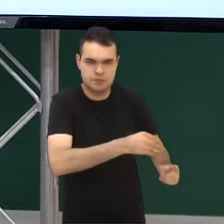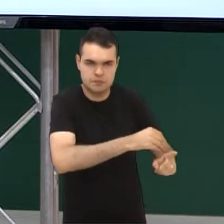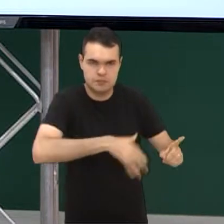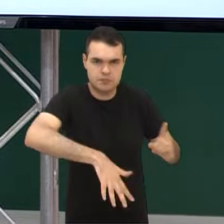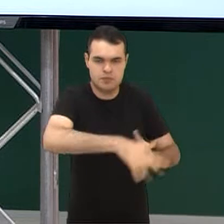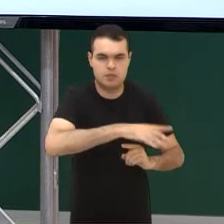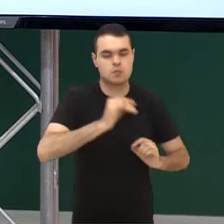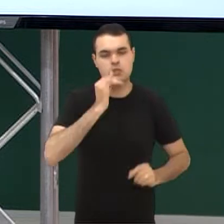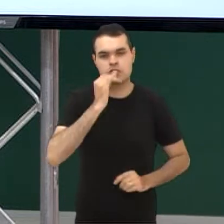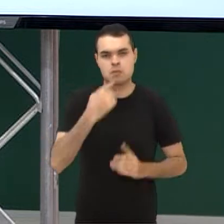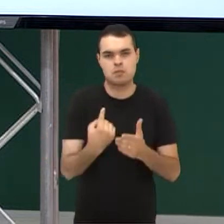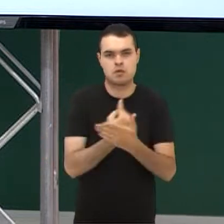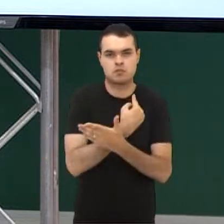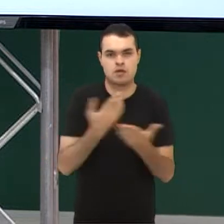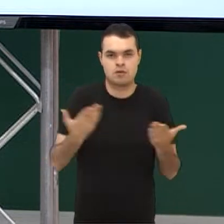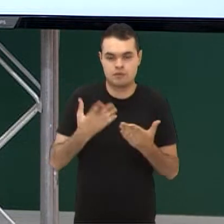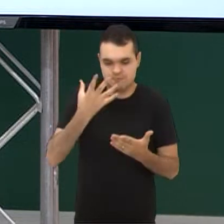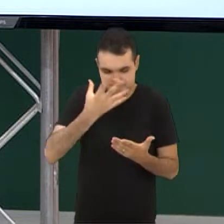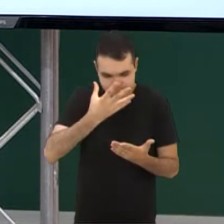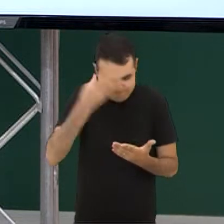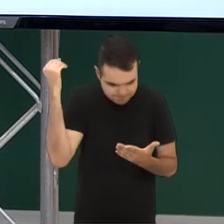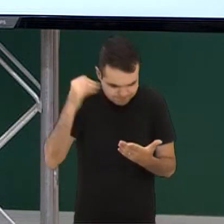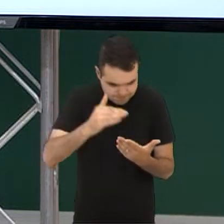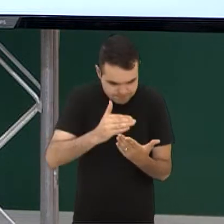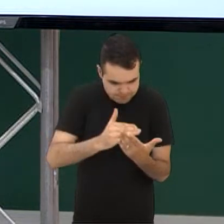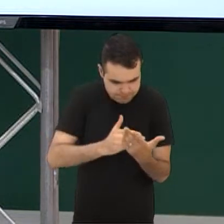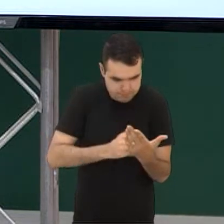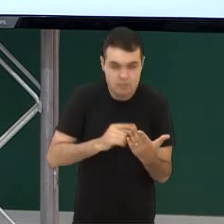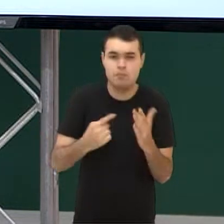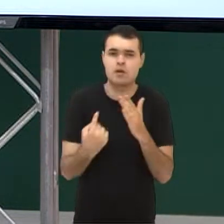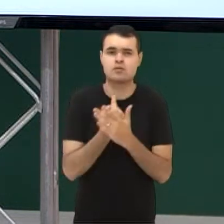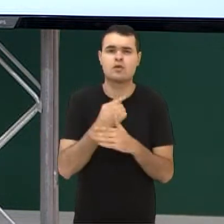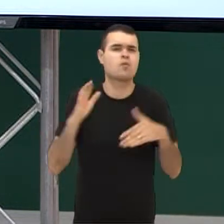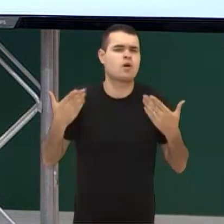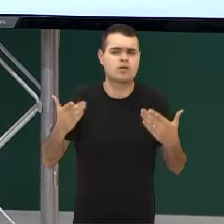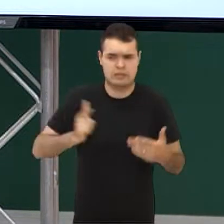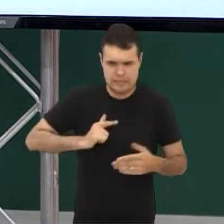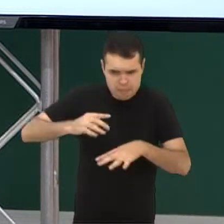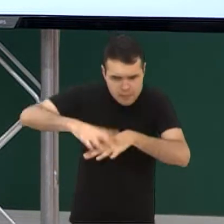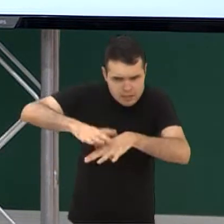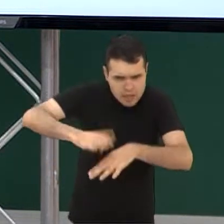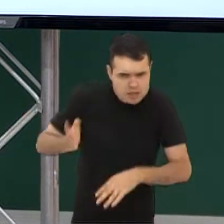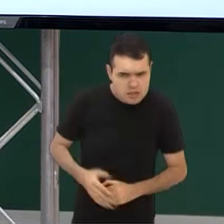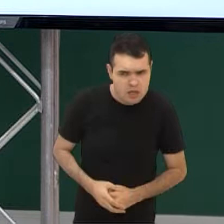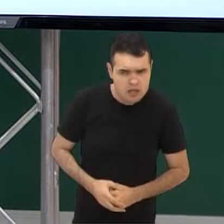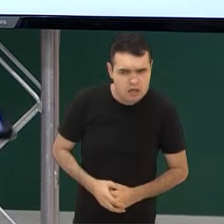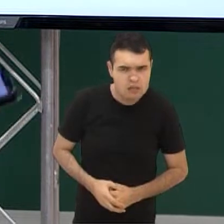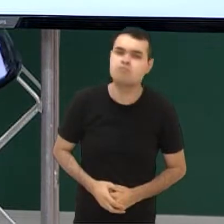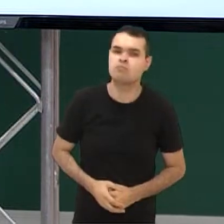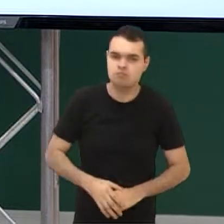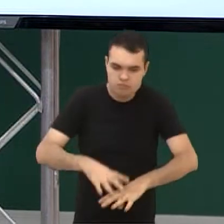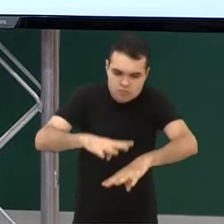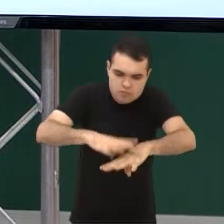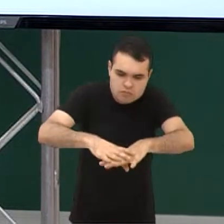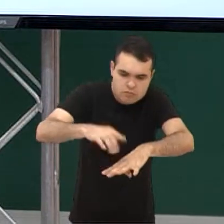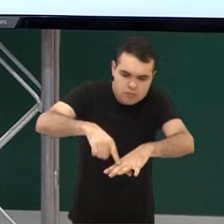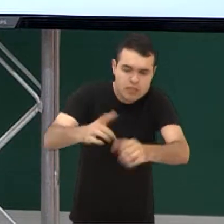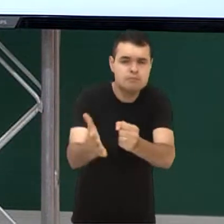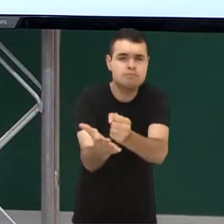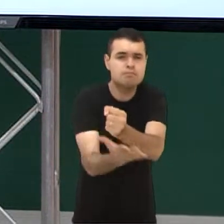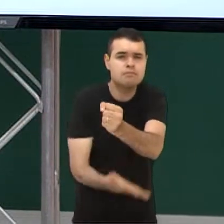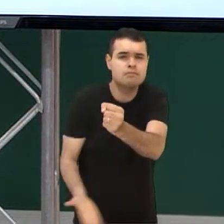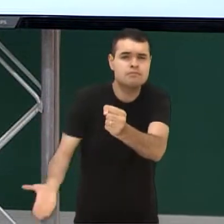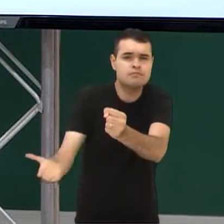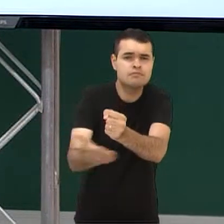alguém perguntou aqui, que agora me fugiu aqui rapidão, mas alguém perguntou, ué, vai ter matemática? Então, a matemática é uma das bases para as